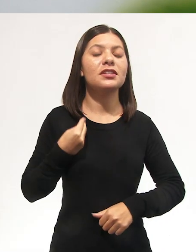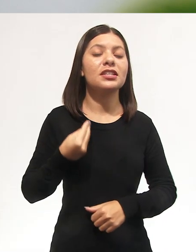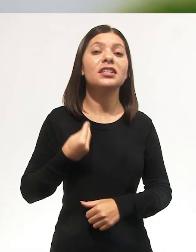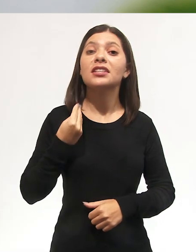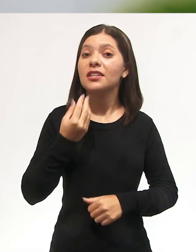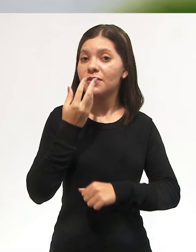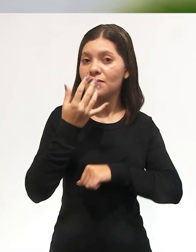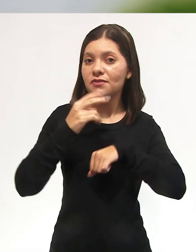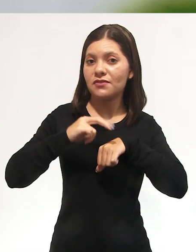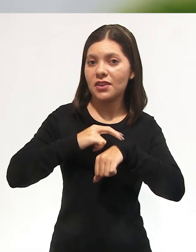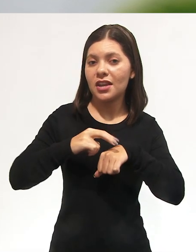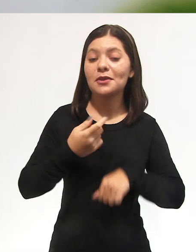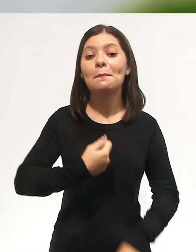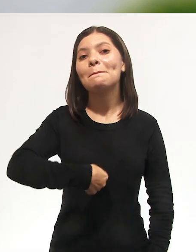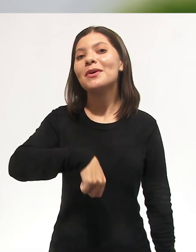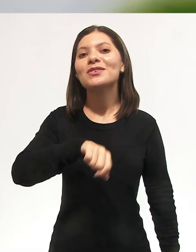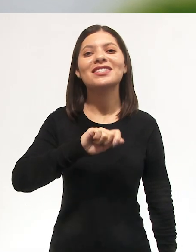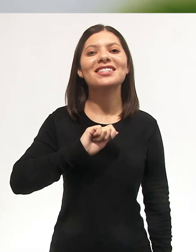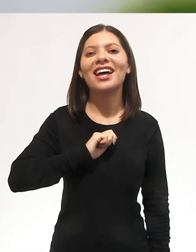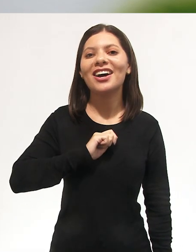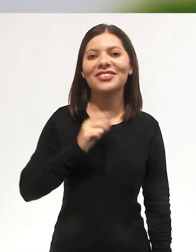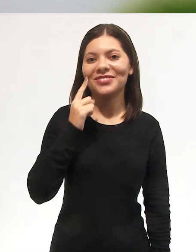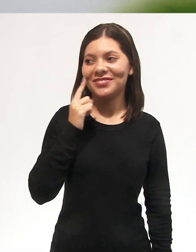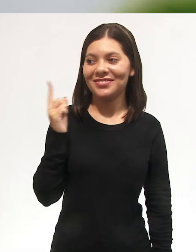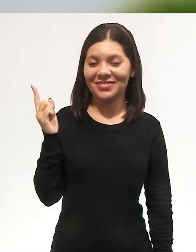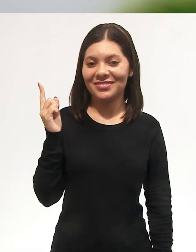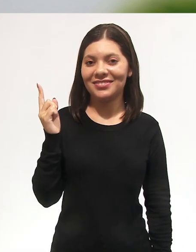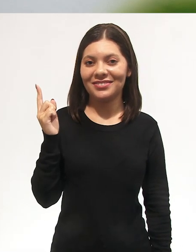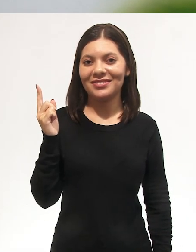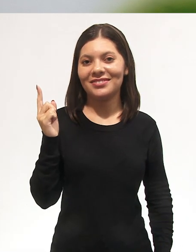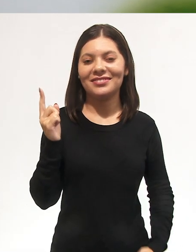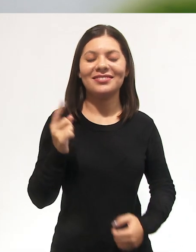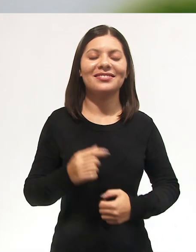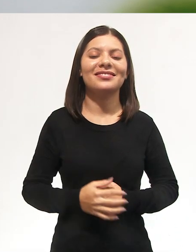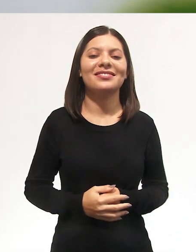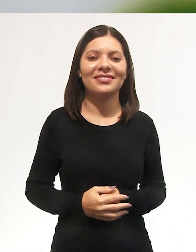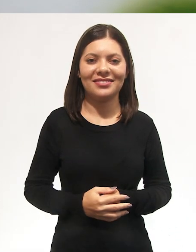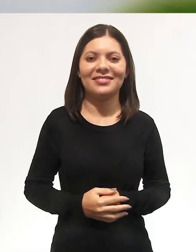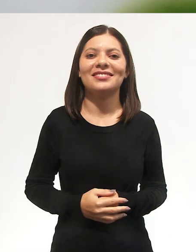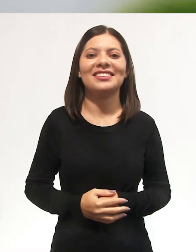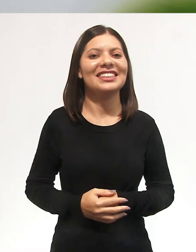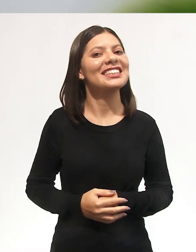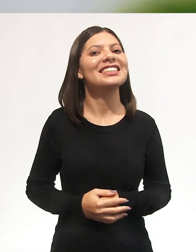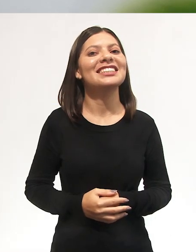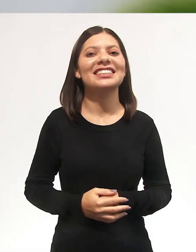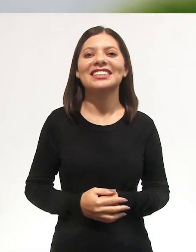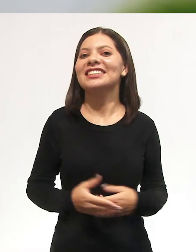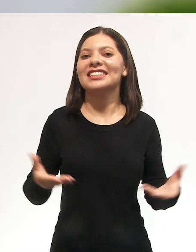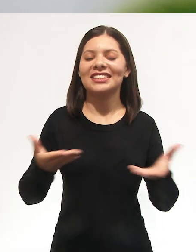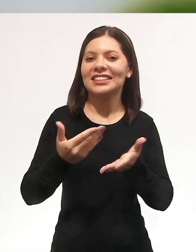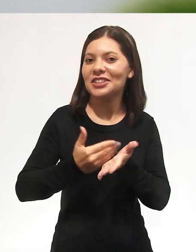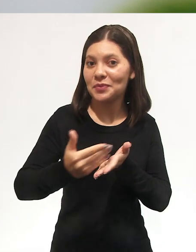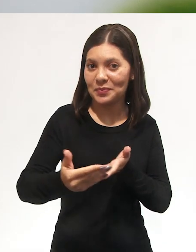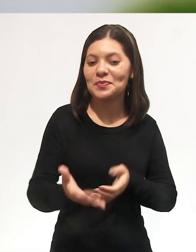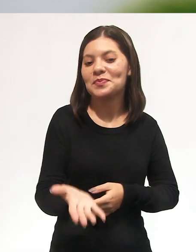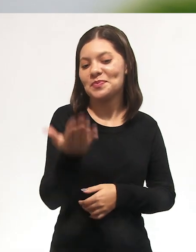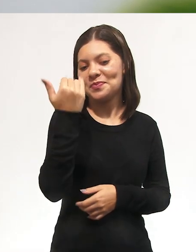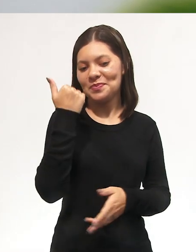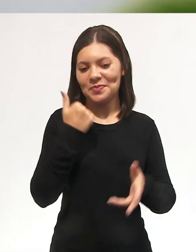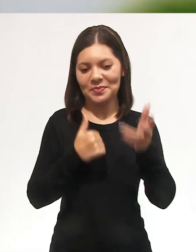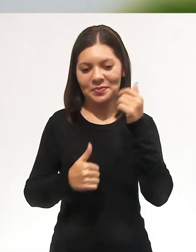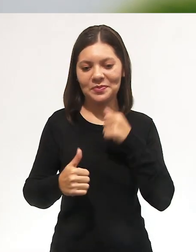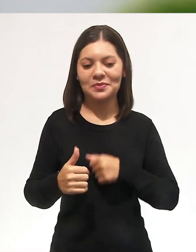verde. E o meu sinal para a comunidade surda é Anabela. Ai, vamos começar essa